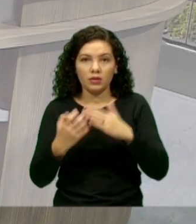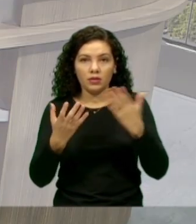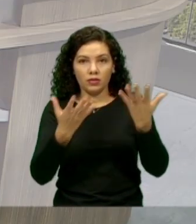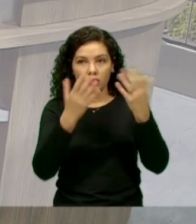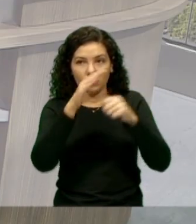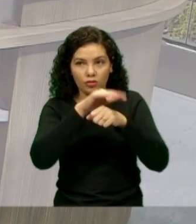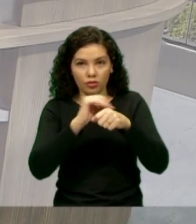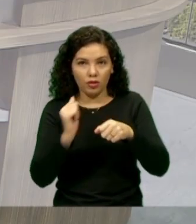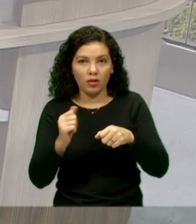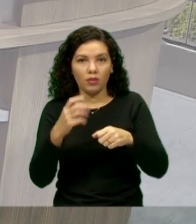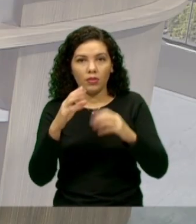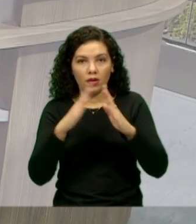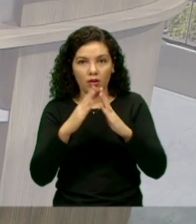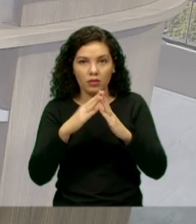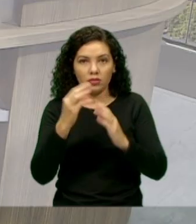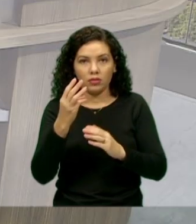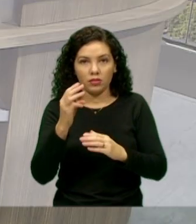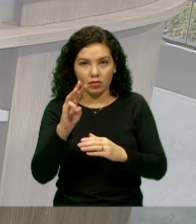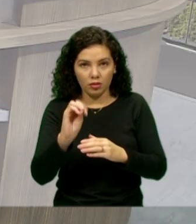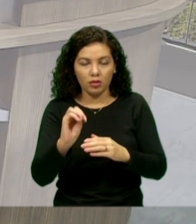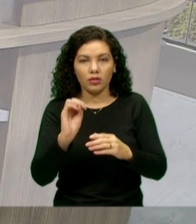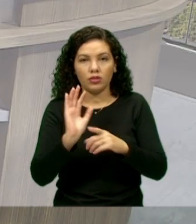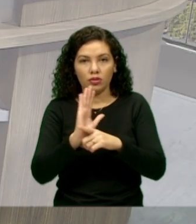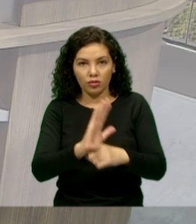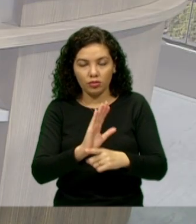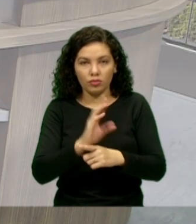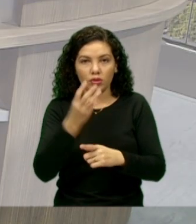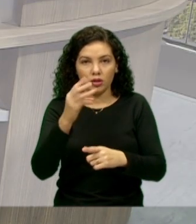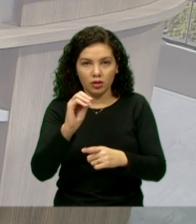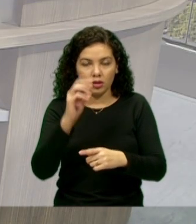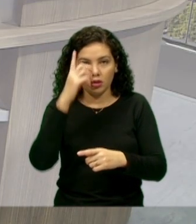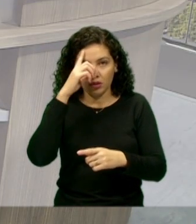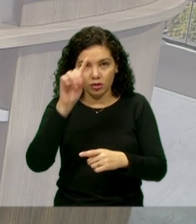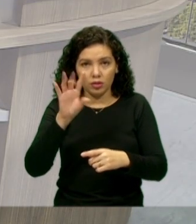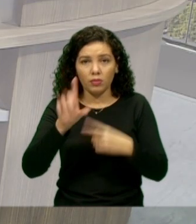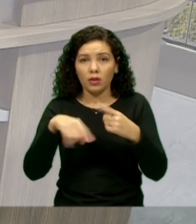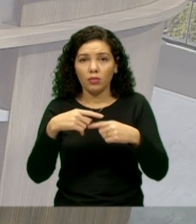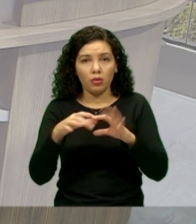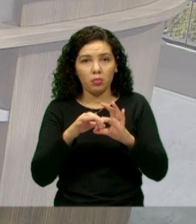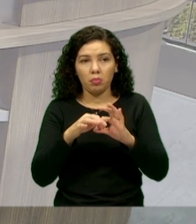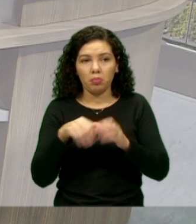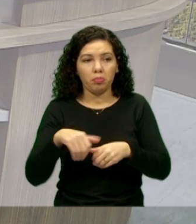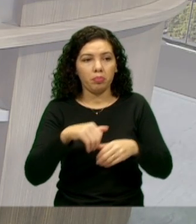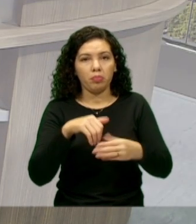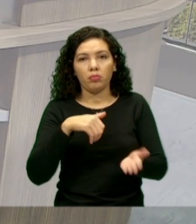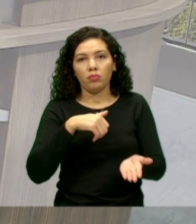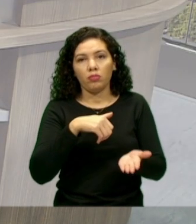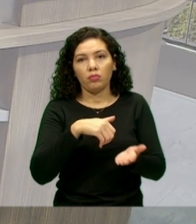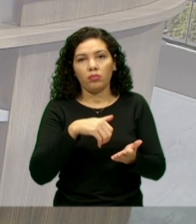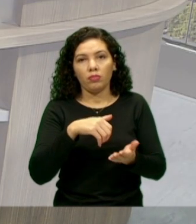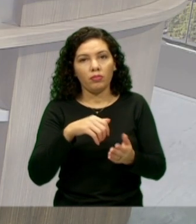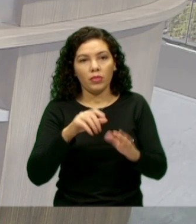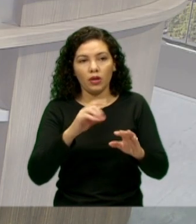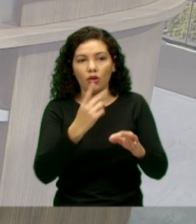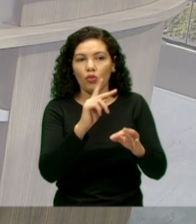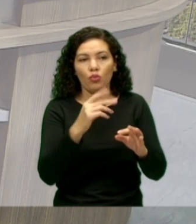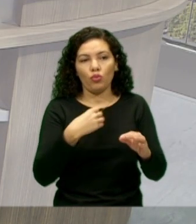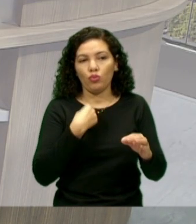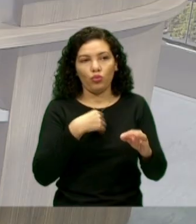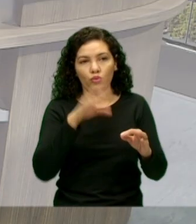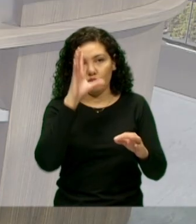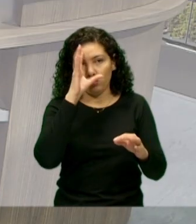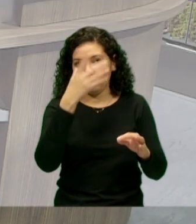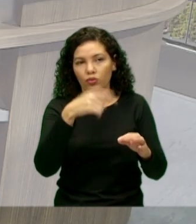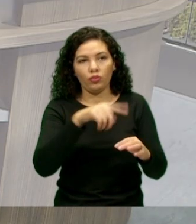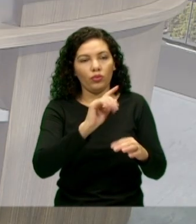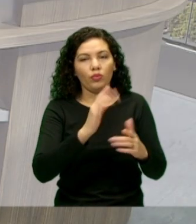dias, para dar assistência por 30 dias? Isso, e aí assim... Aí depois continua com o empregado, mas ele que